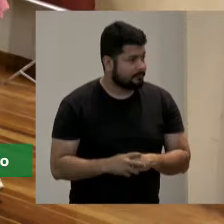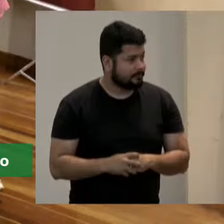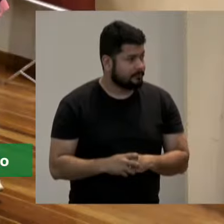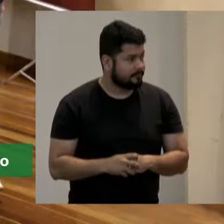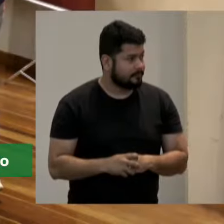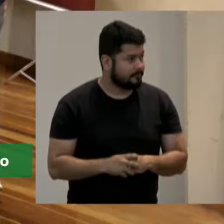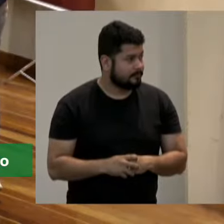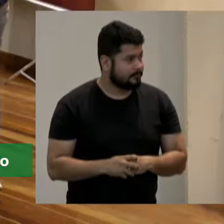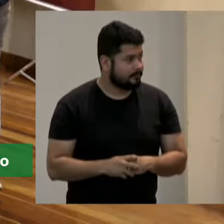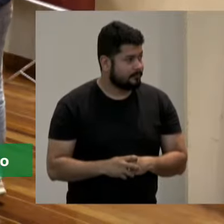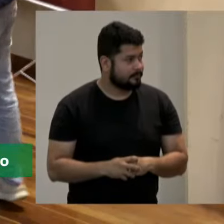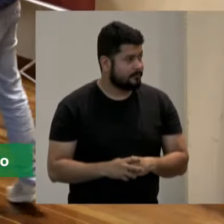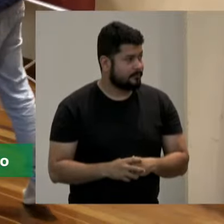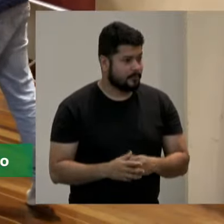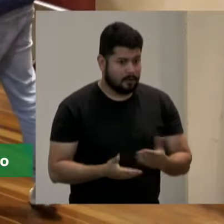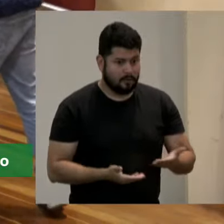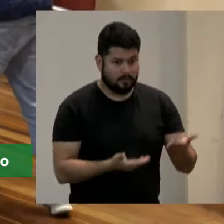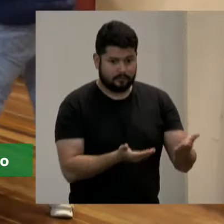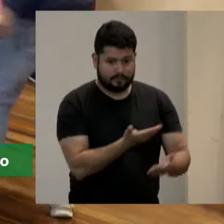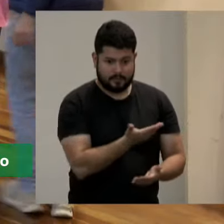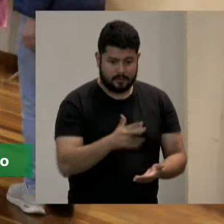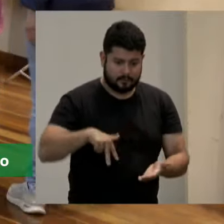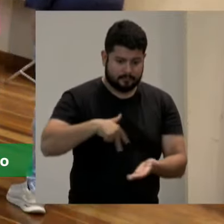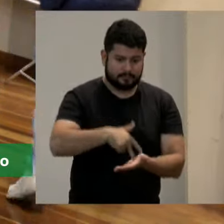Gostaria de passar a palavra para vocês, por favor.